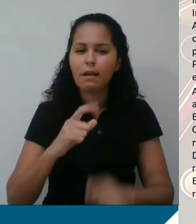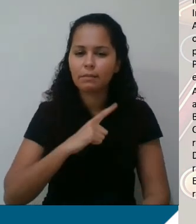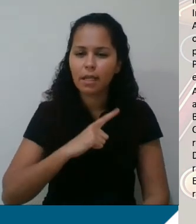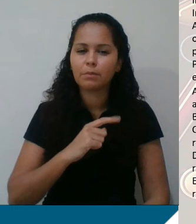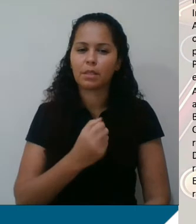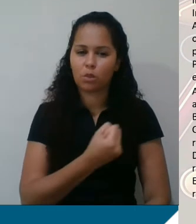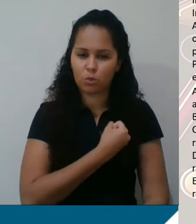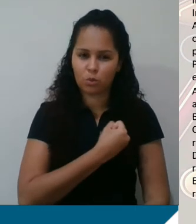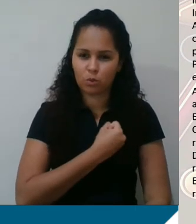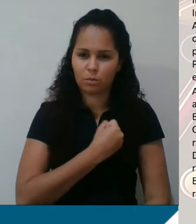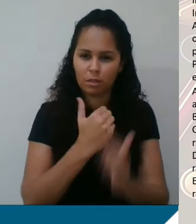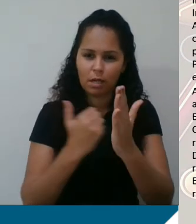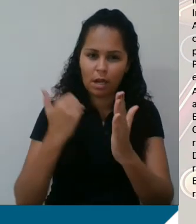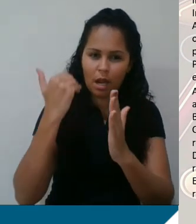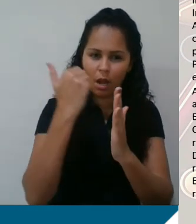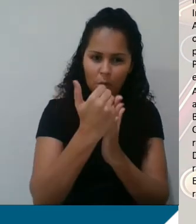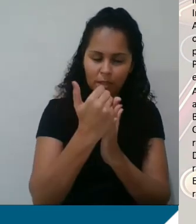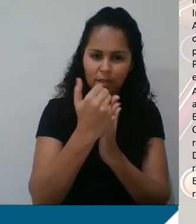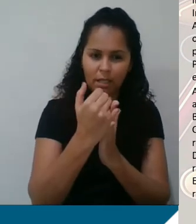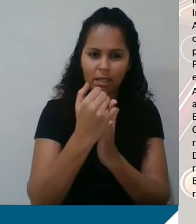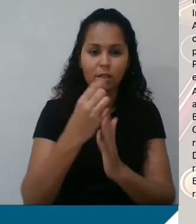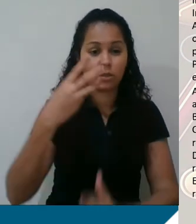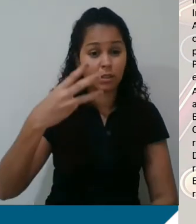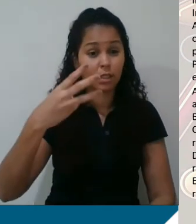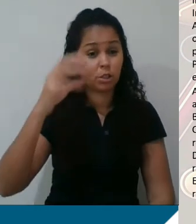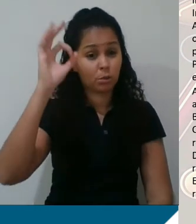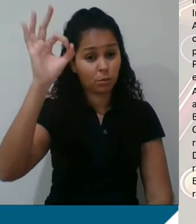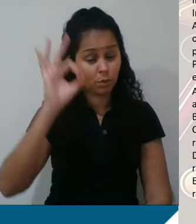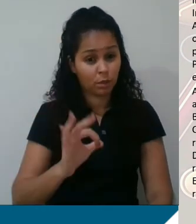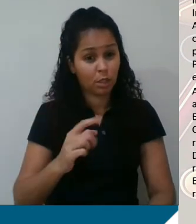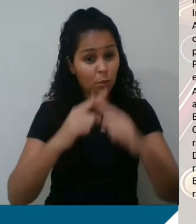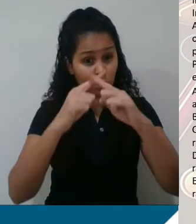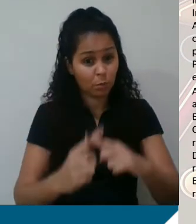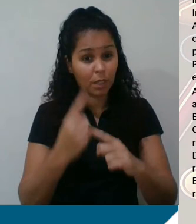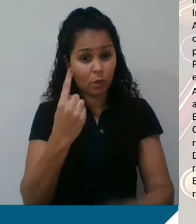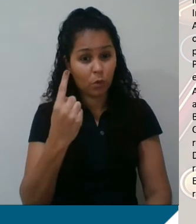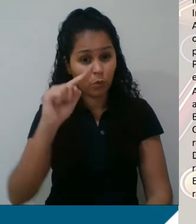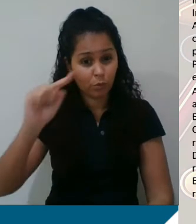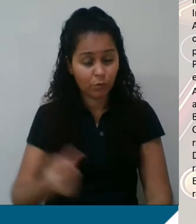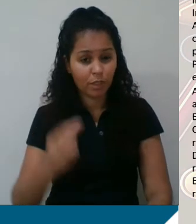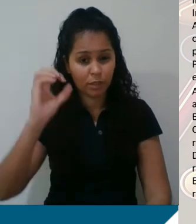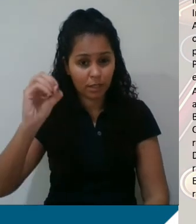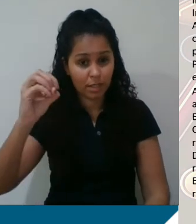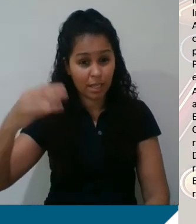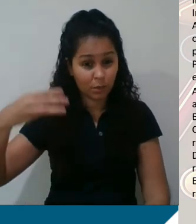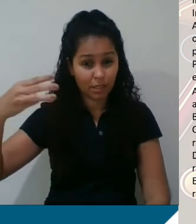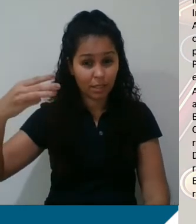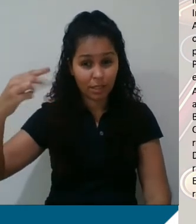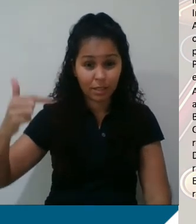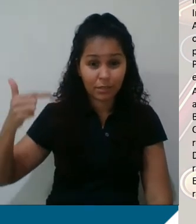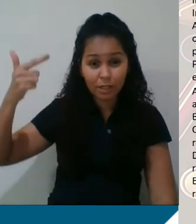Bom, a gente tem que pegar um valor, aumentá-lo em 3%, ou seja, multiplica por 1,03 e